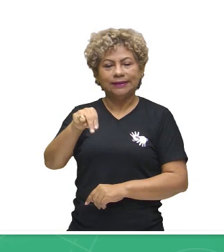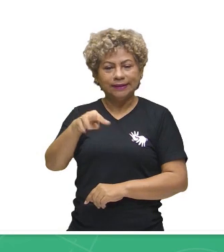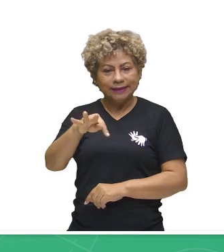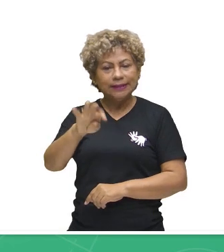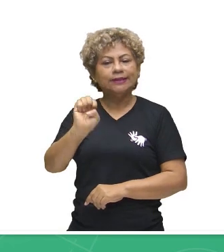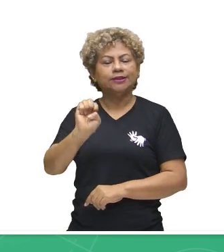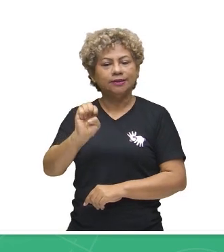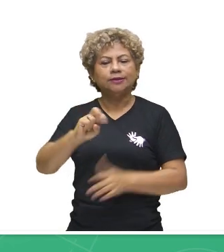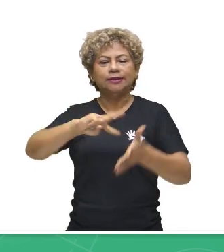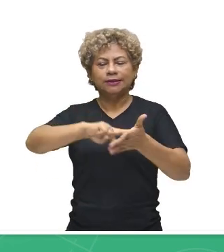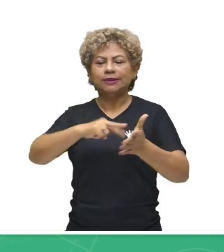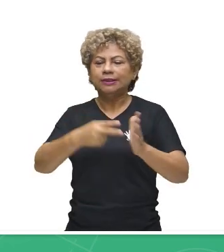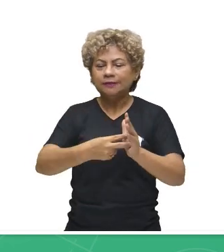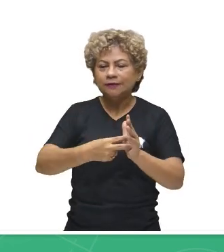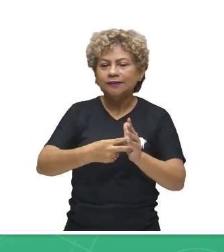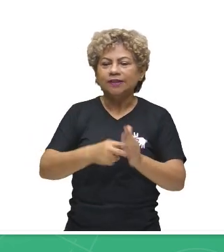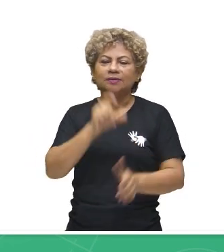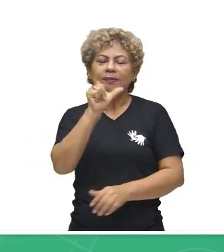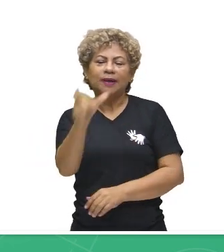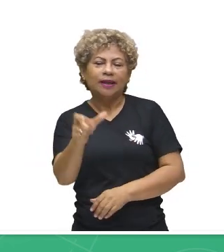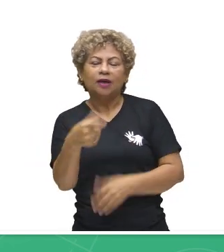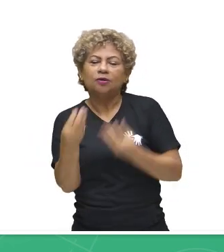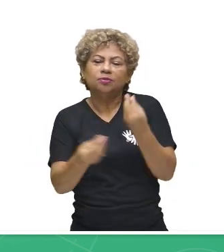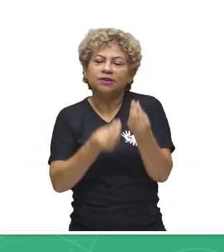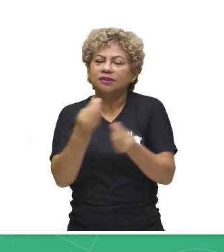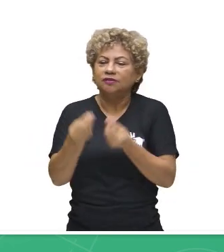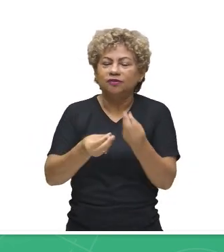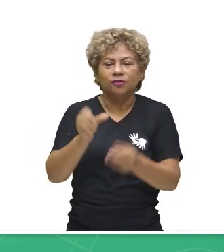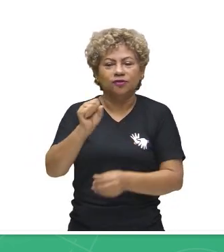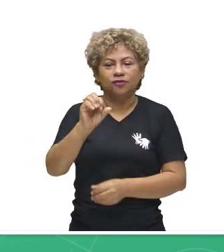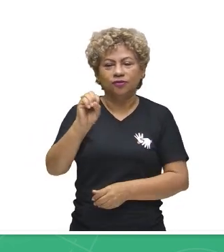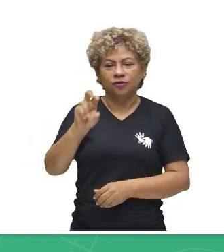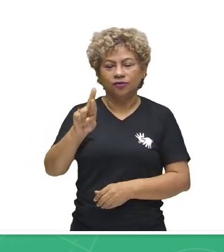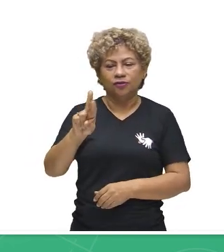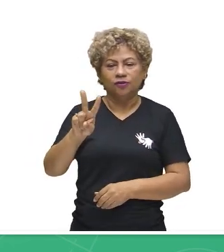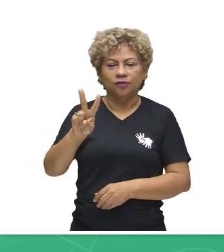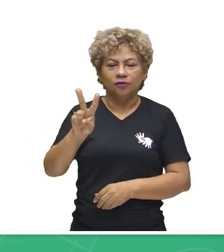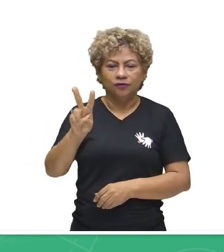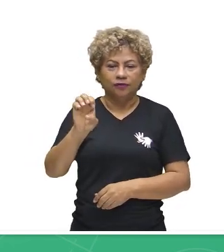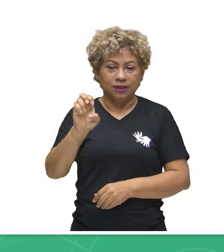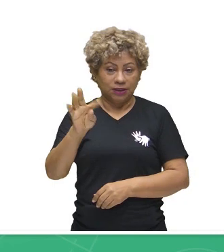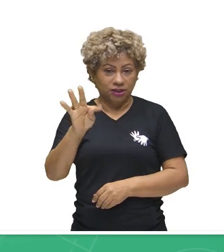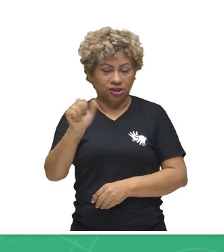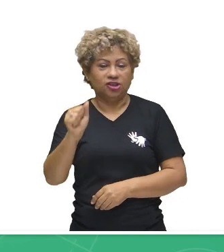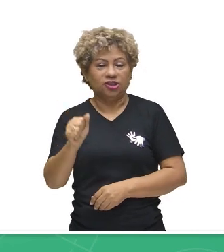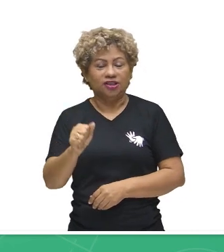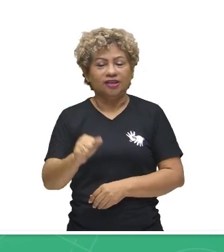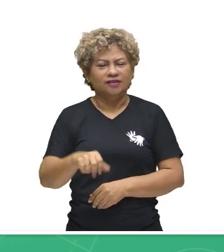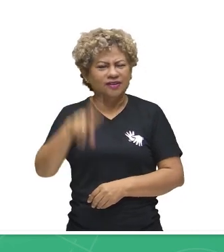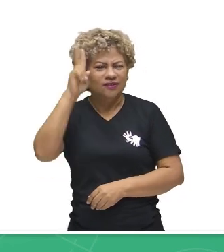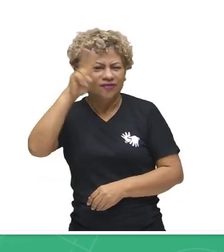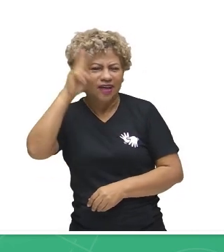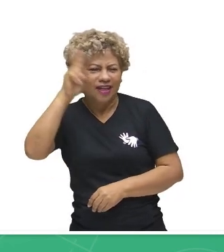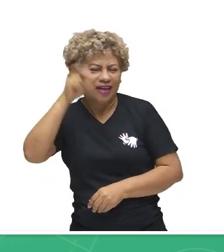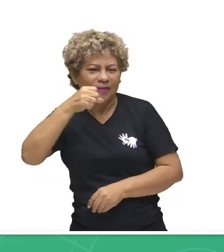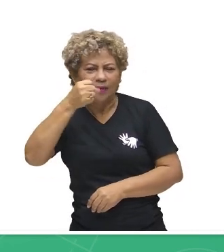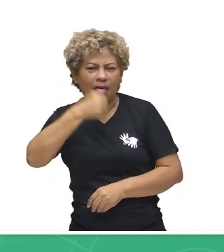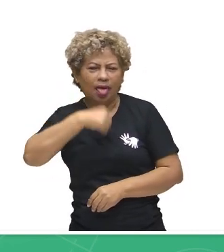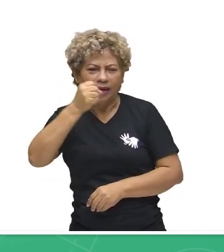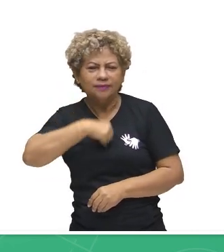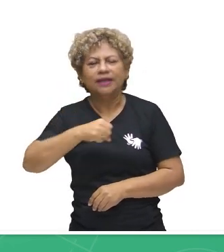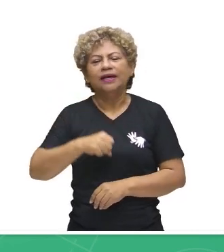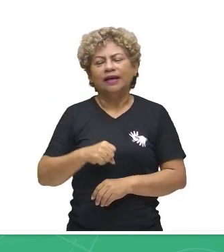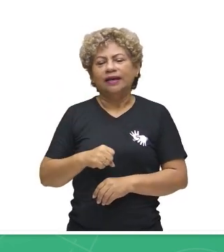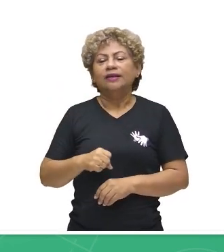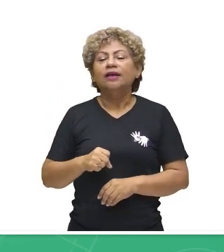dar SO mais VT. Aí você tem o gráfico conhecido como a função